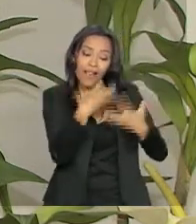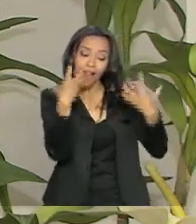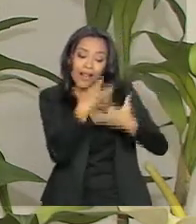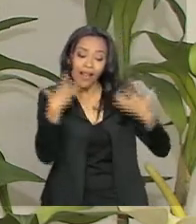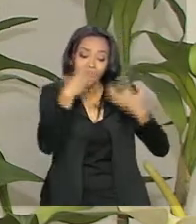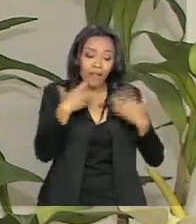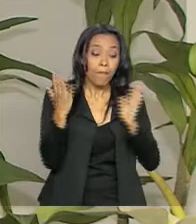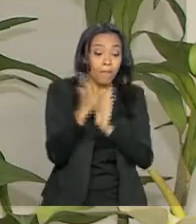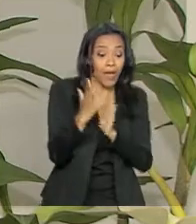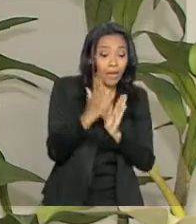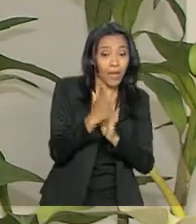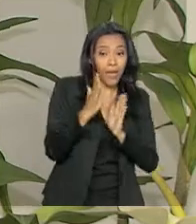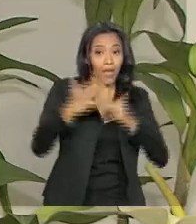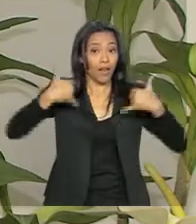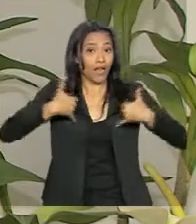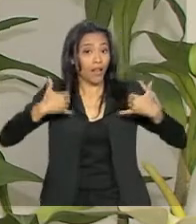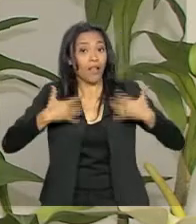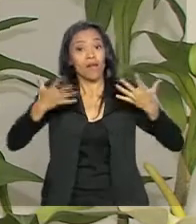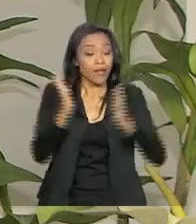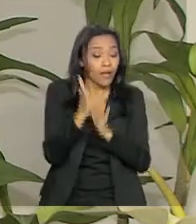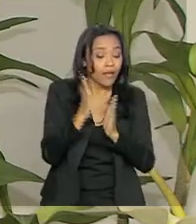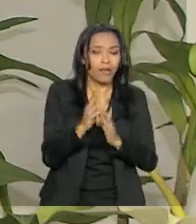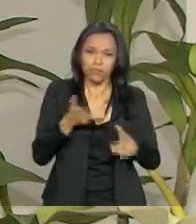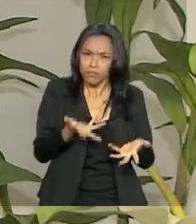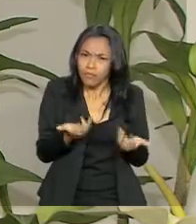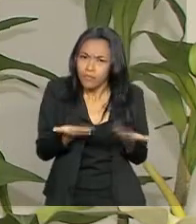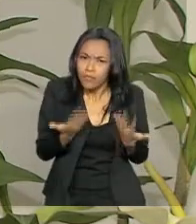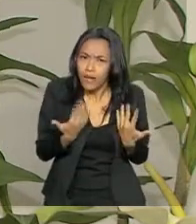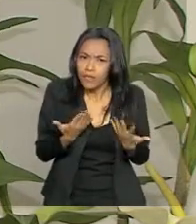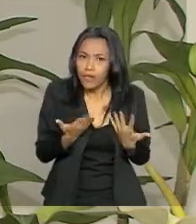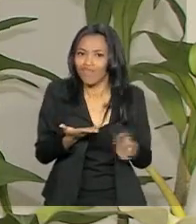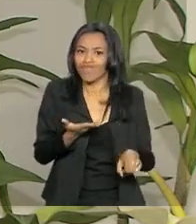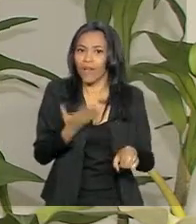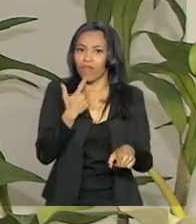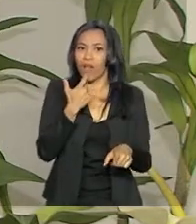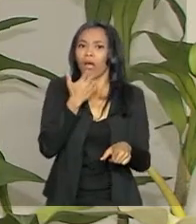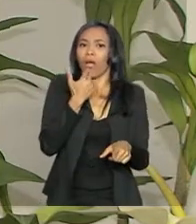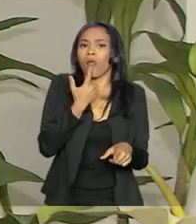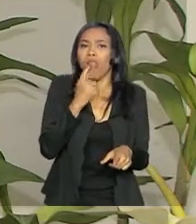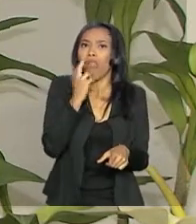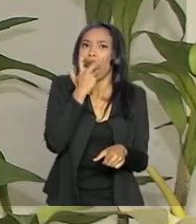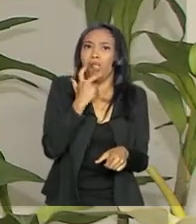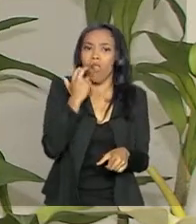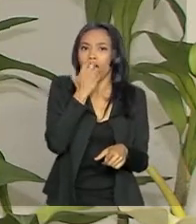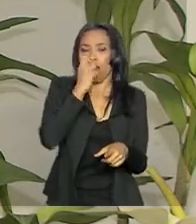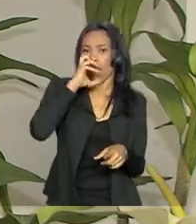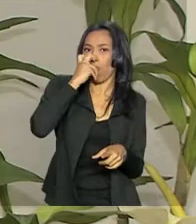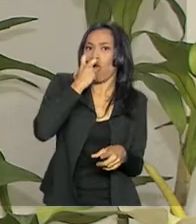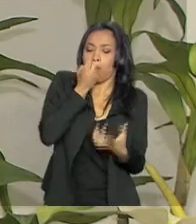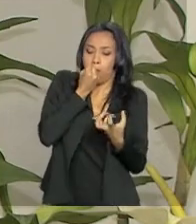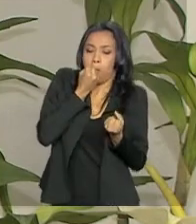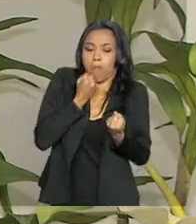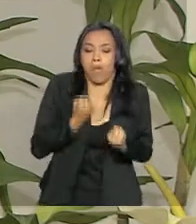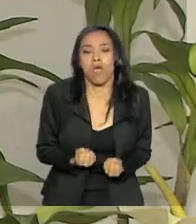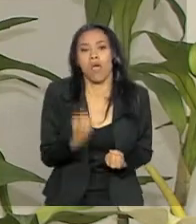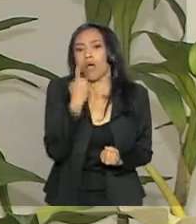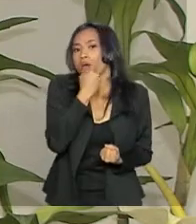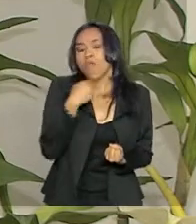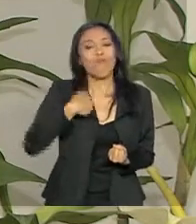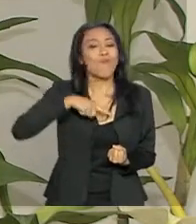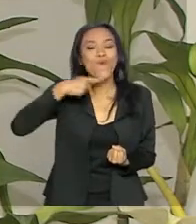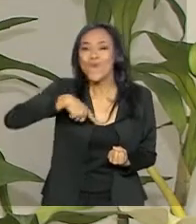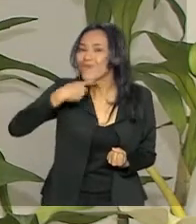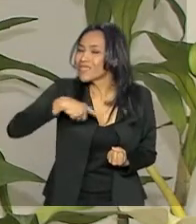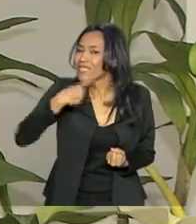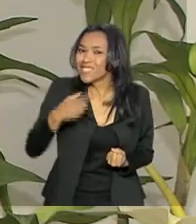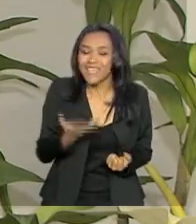pra você ou alguma coisa nesse sentido a fala pode estar um bolada como as pessoas dizem ou mesmo ela